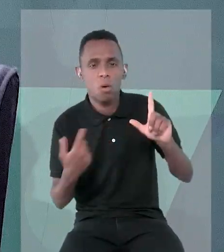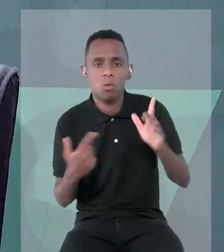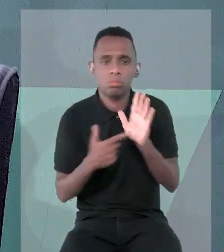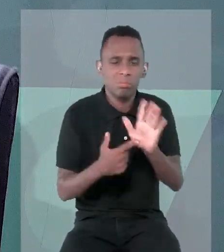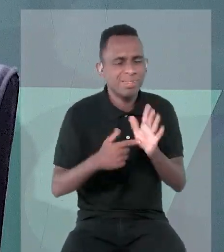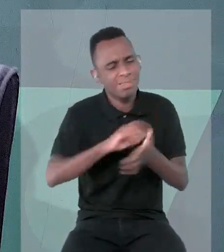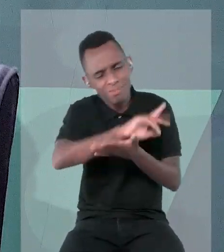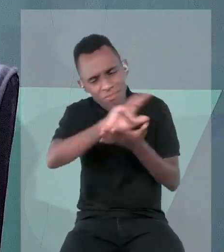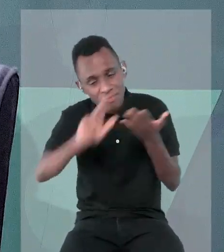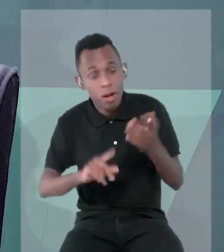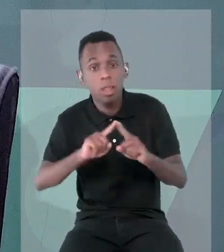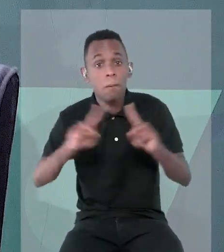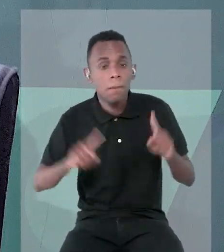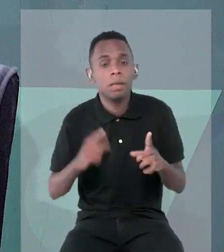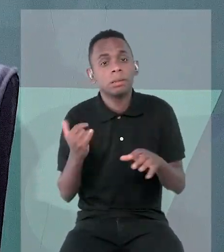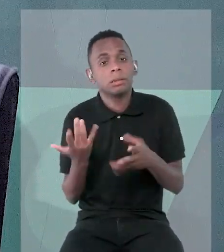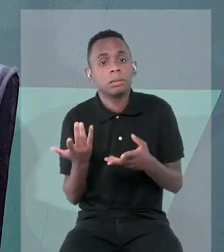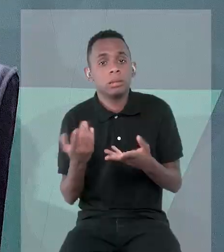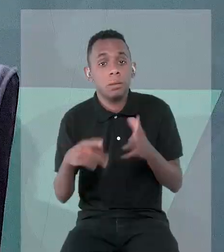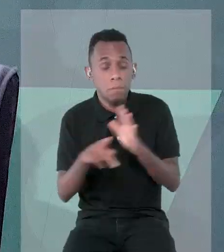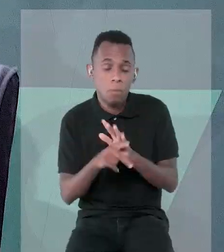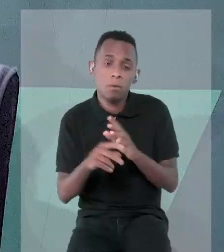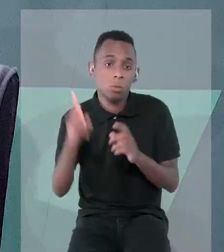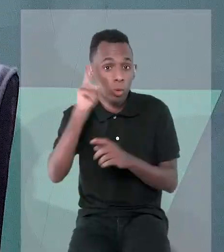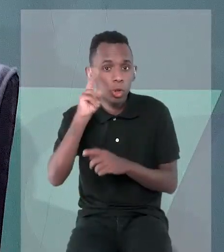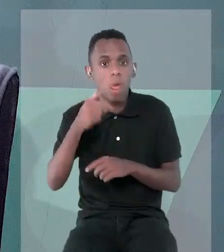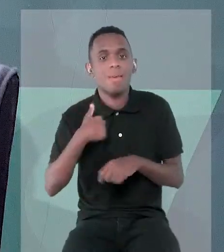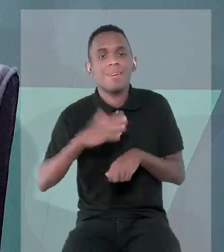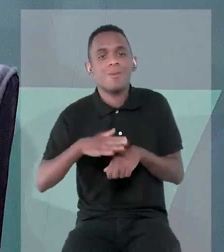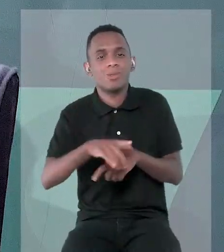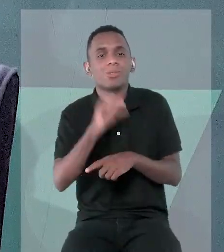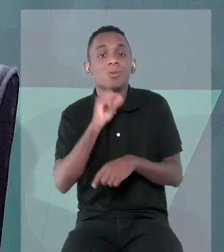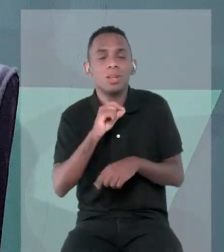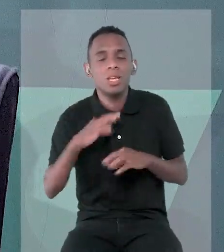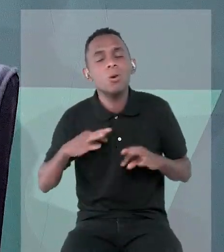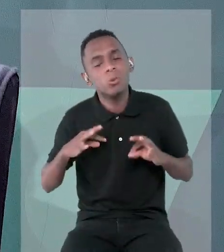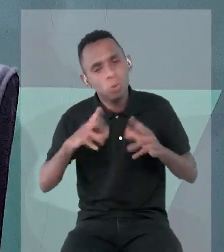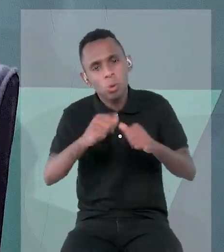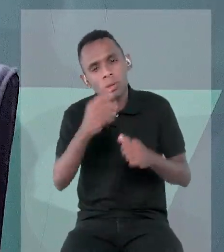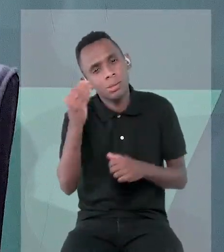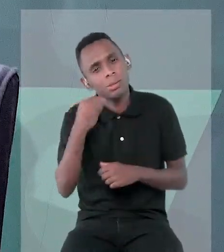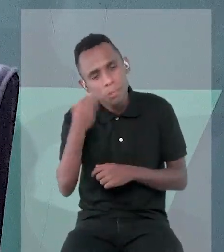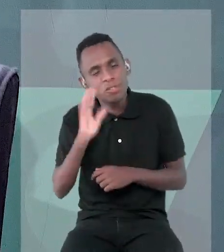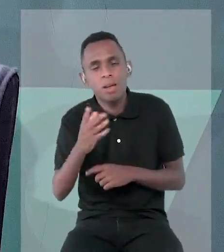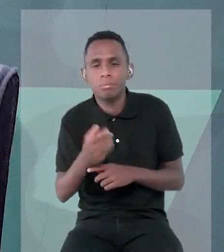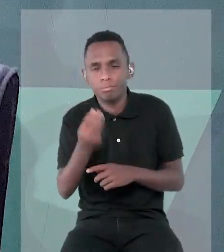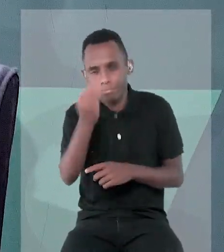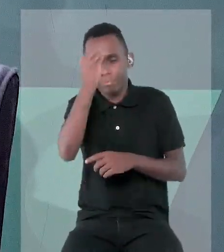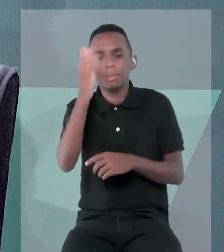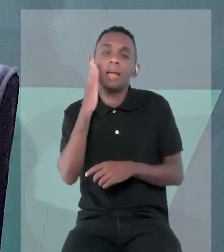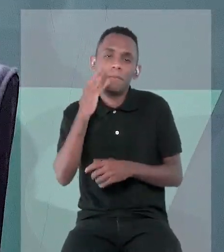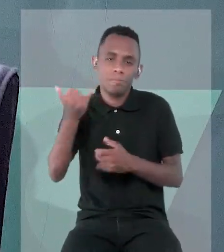Sebastião, enfim. Mas aquelas histórias eram as histórias que eu tinha escolhido. Eu conhecia as histórias todas, eu cresci ouvindo essas histórias,